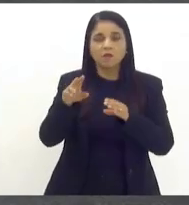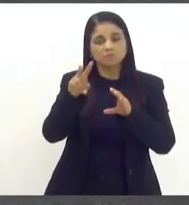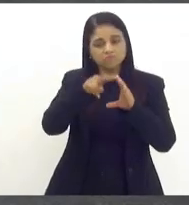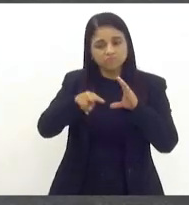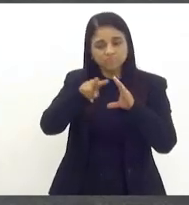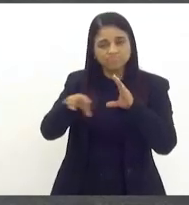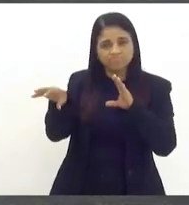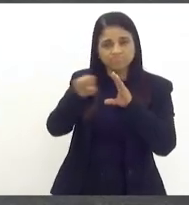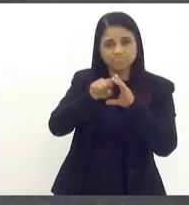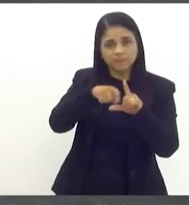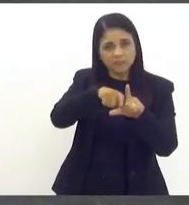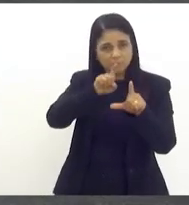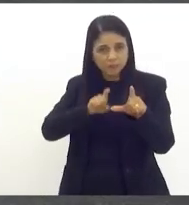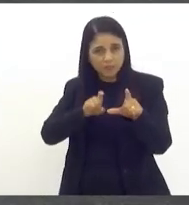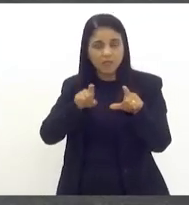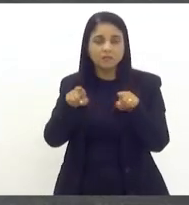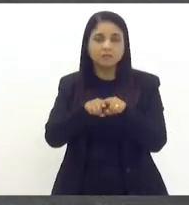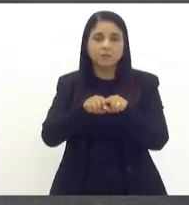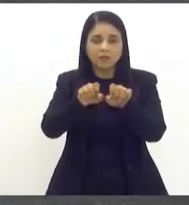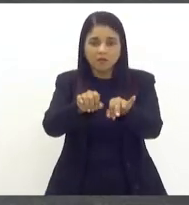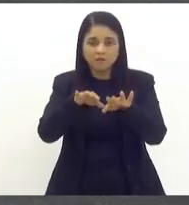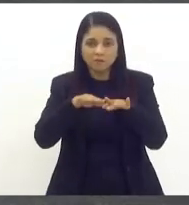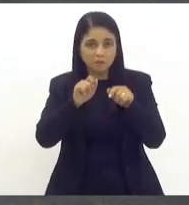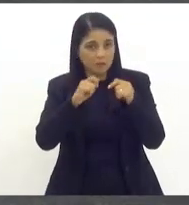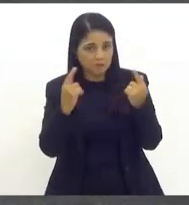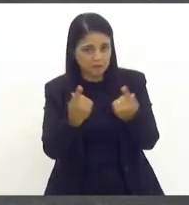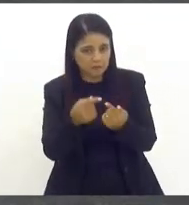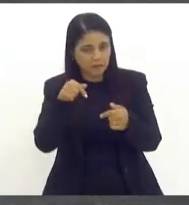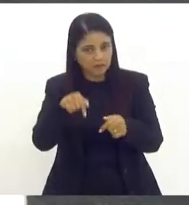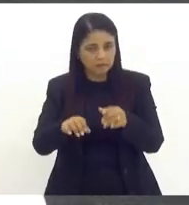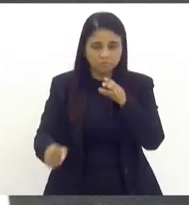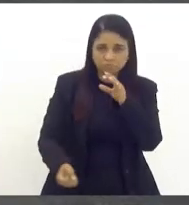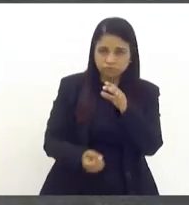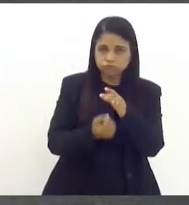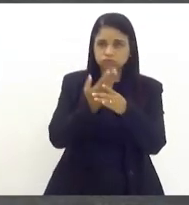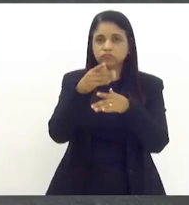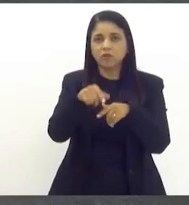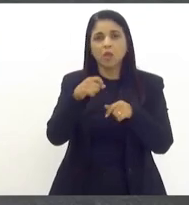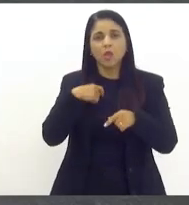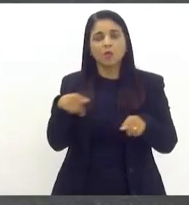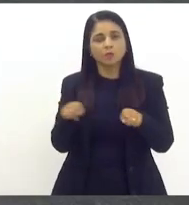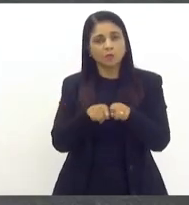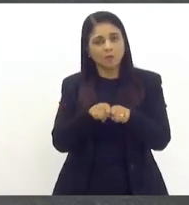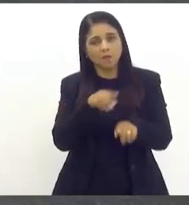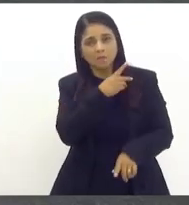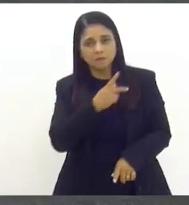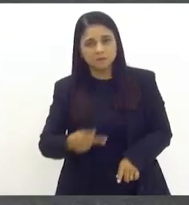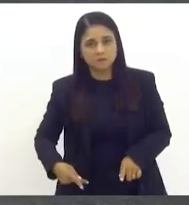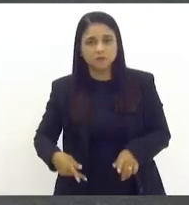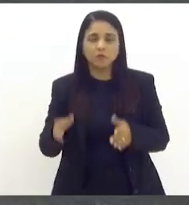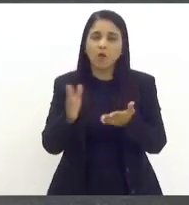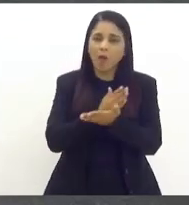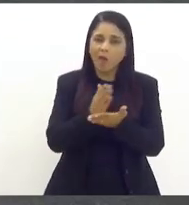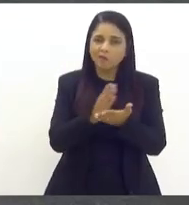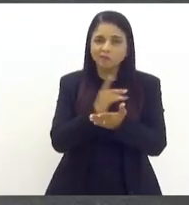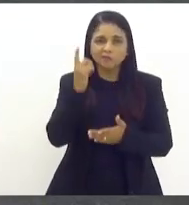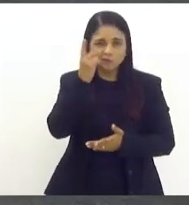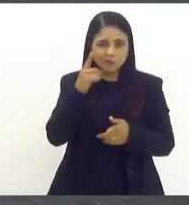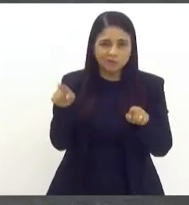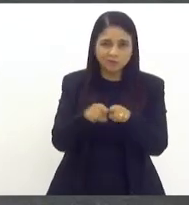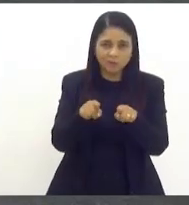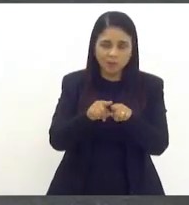independente da frente parlamentar Nossa aqui que foi criada onde eu presídio com alguns deputados aqui da casa